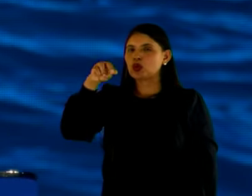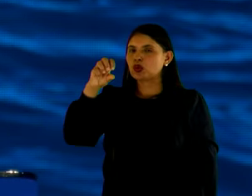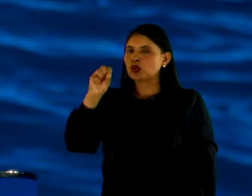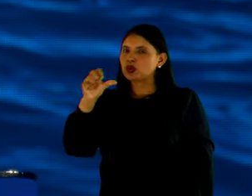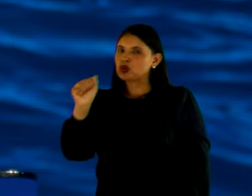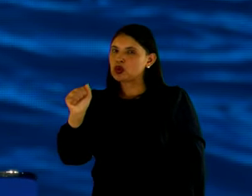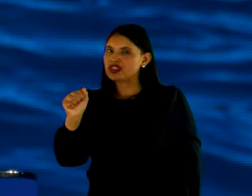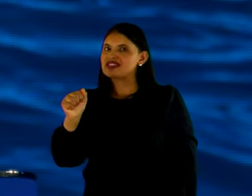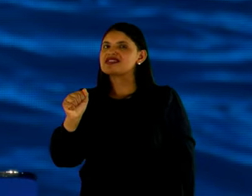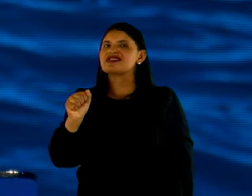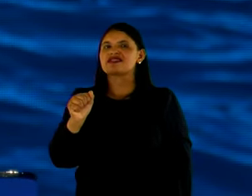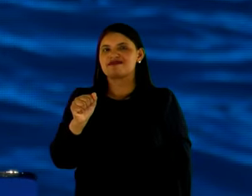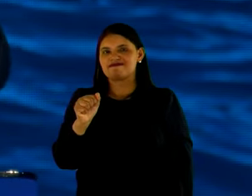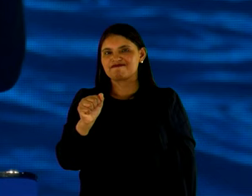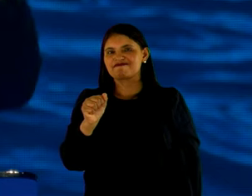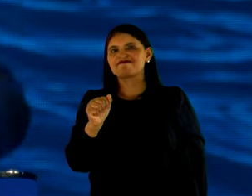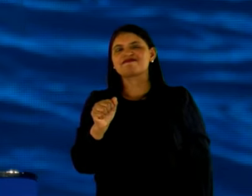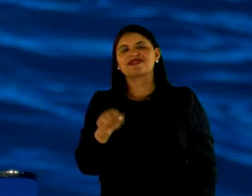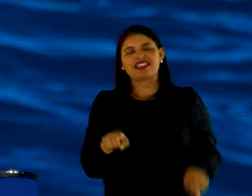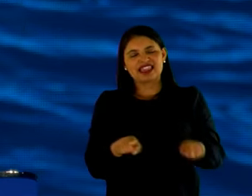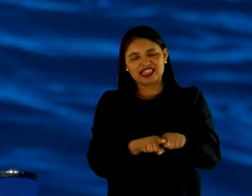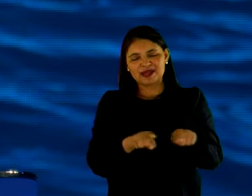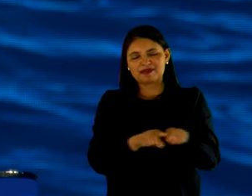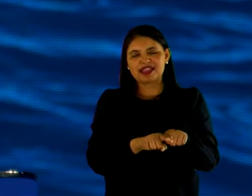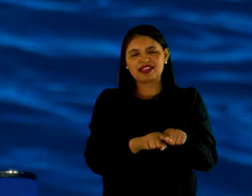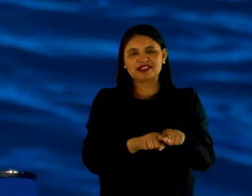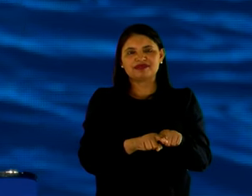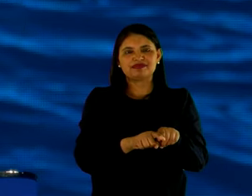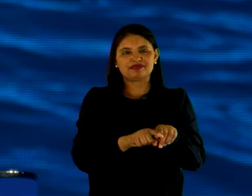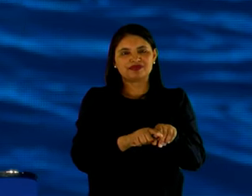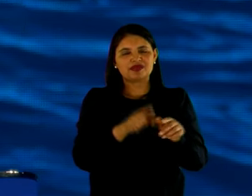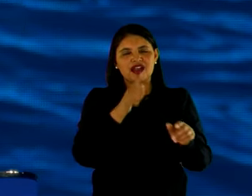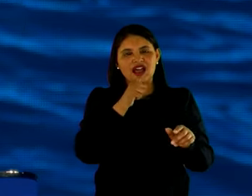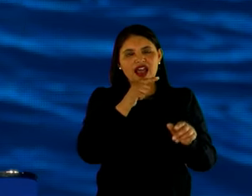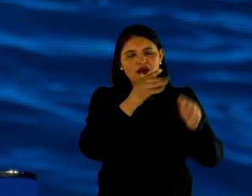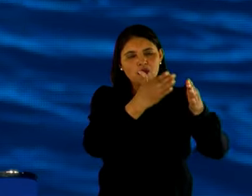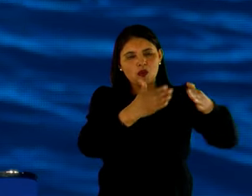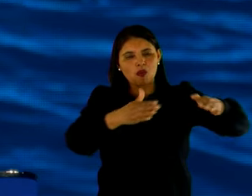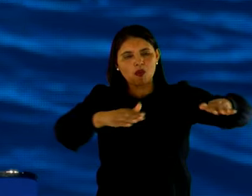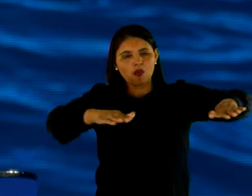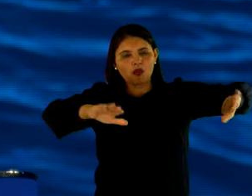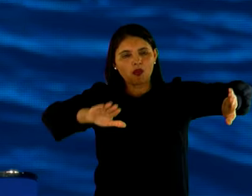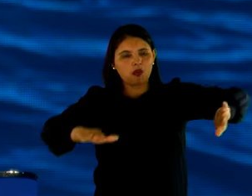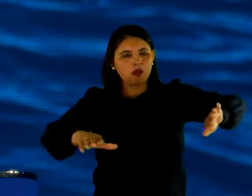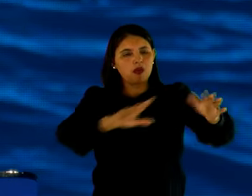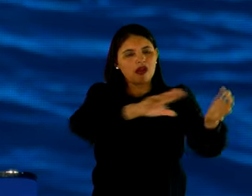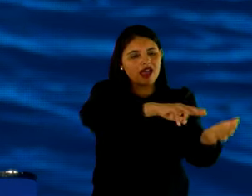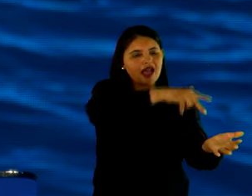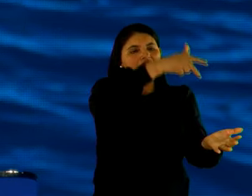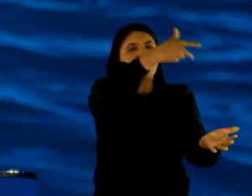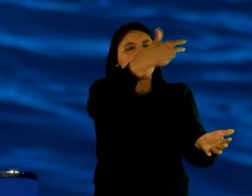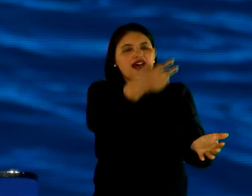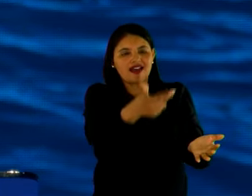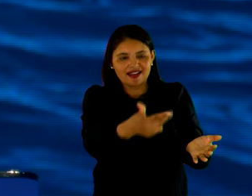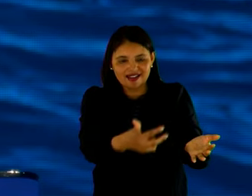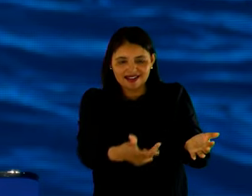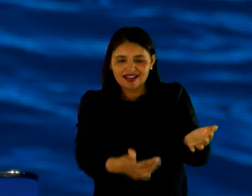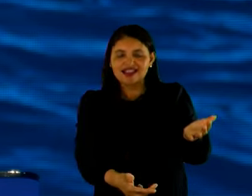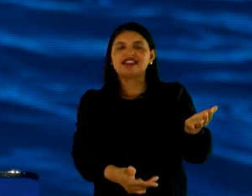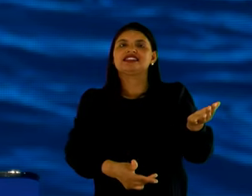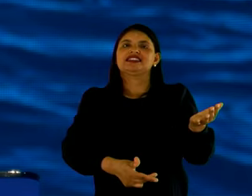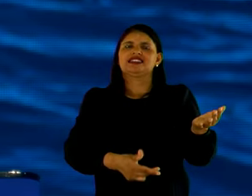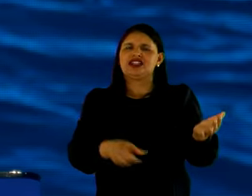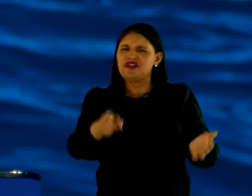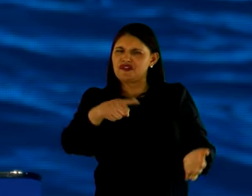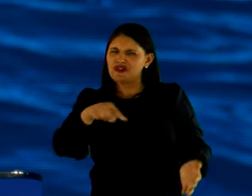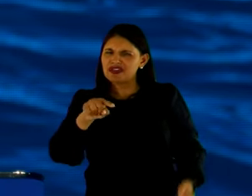que era o causador daquele mal, foi jogado lá dentro do do mar. Para quem não conhece a história a respeito de Jonas, você pode